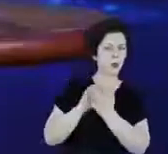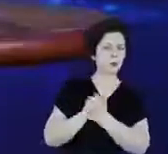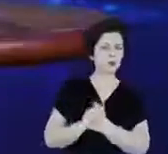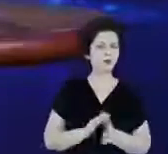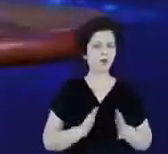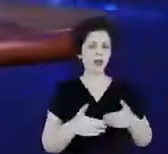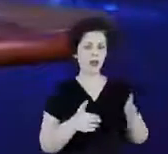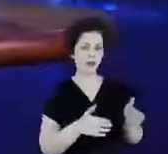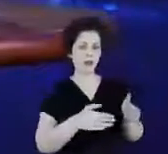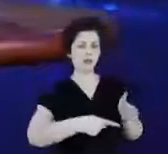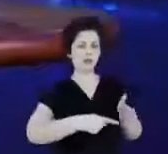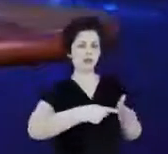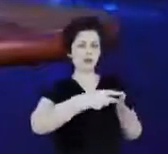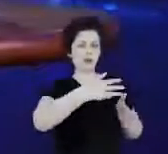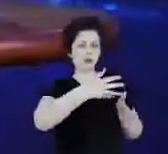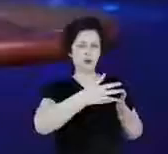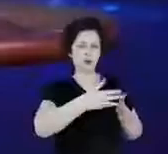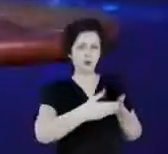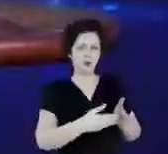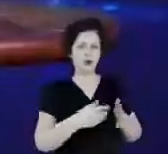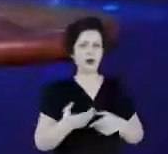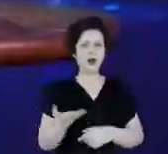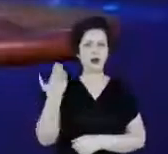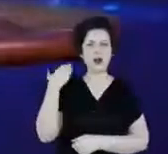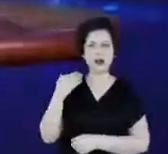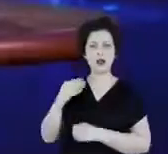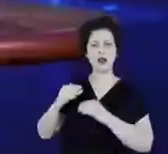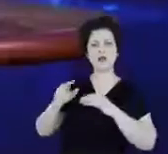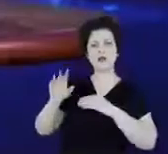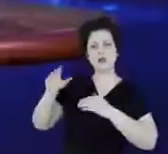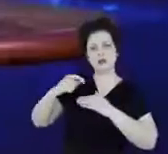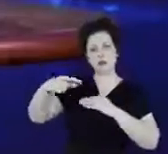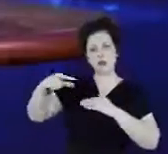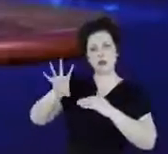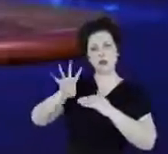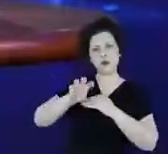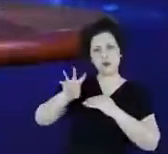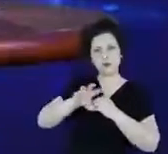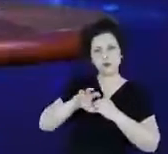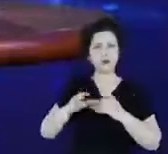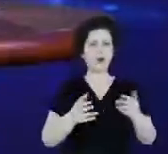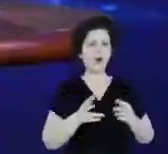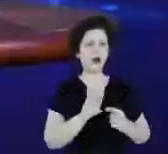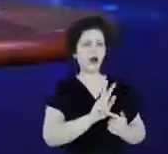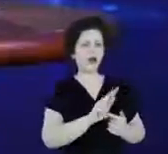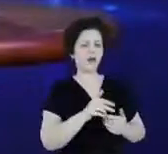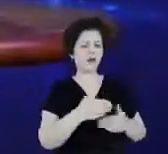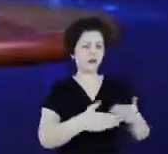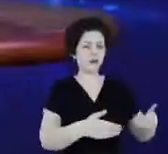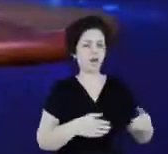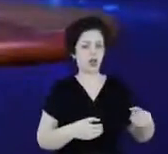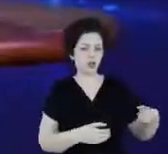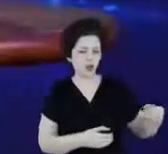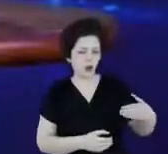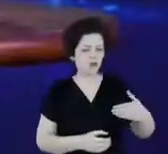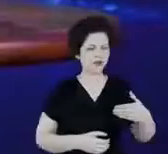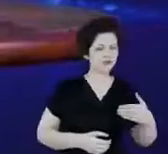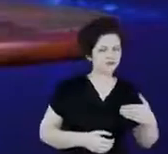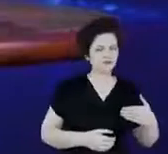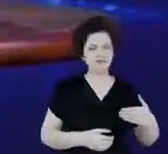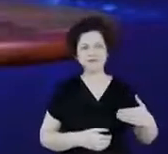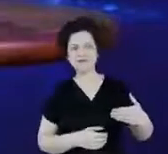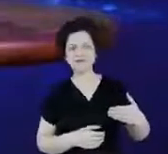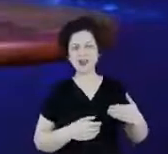acredita que ela vai funcionar um e foi solar eólica e assim pai né então é normal quando você tem alguma coisa nova que as pessoas fiquem